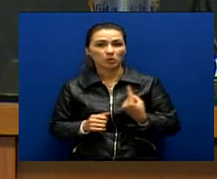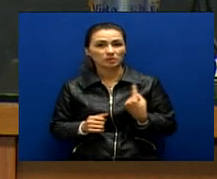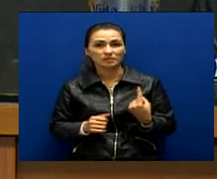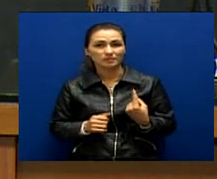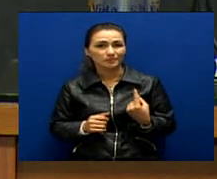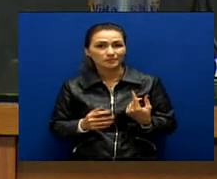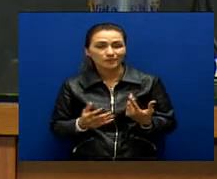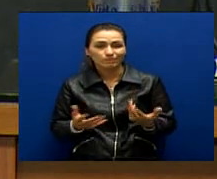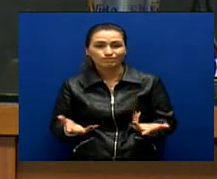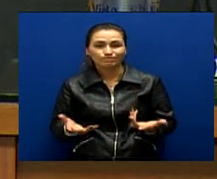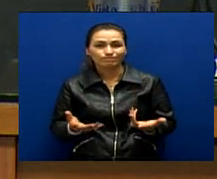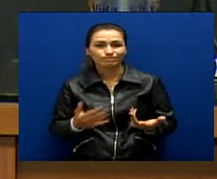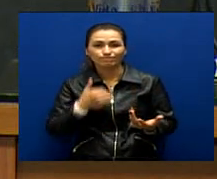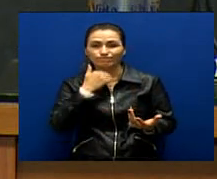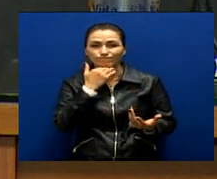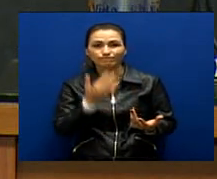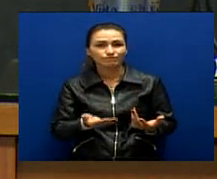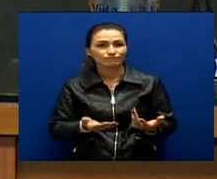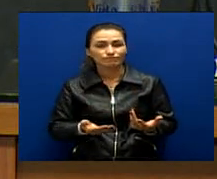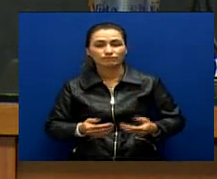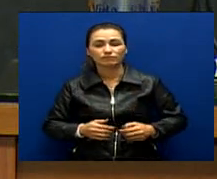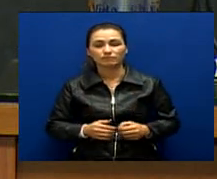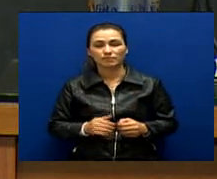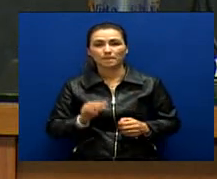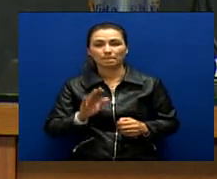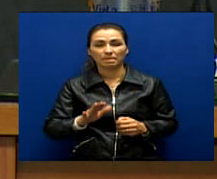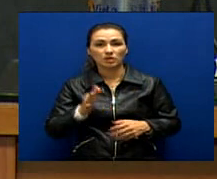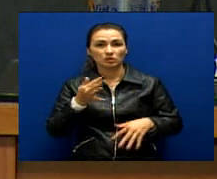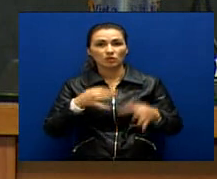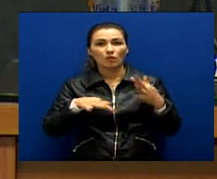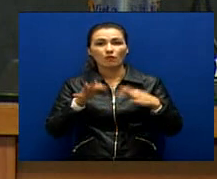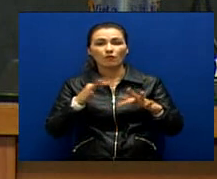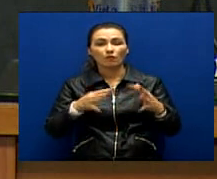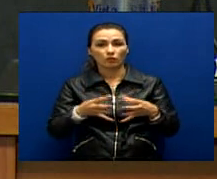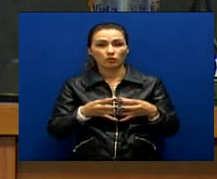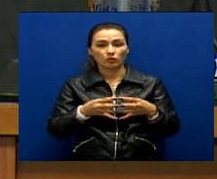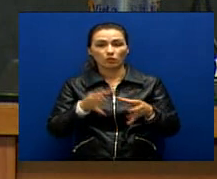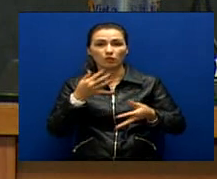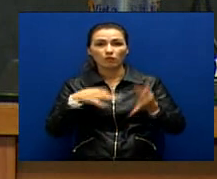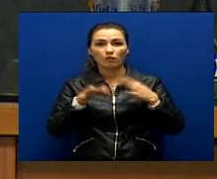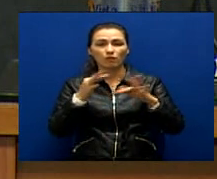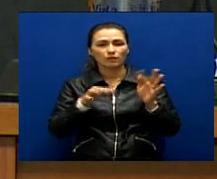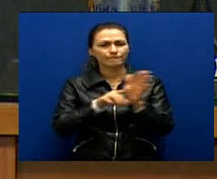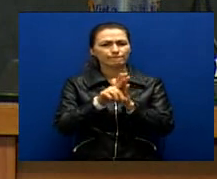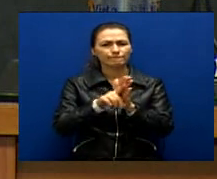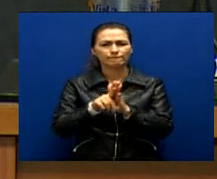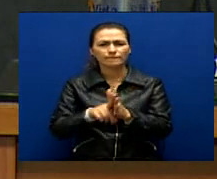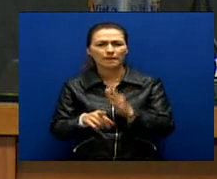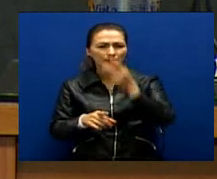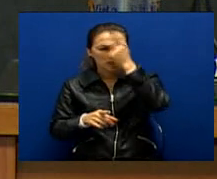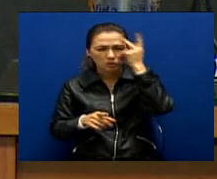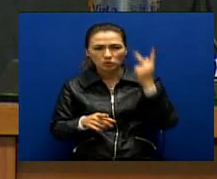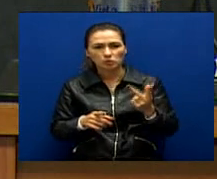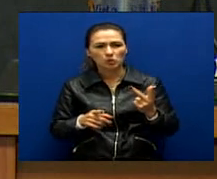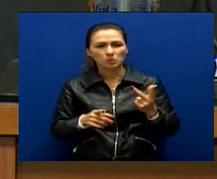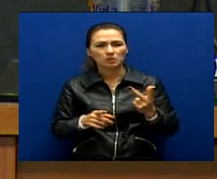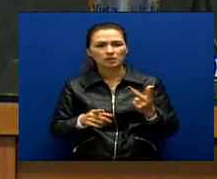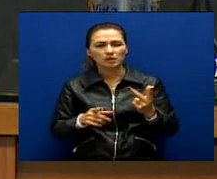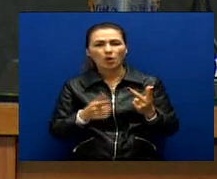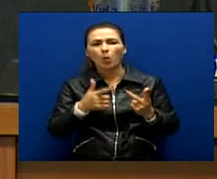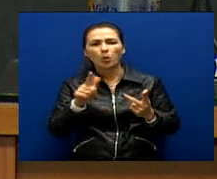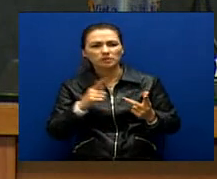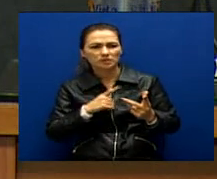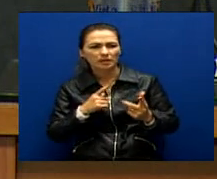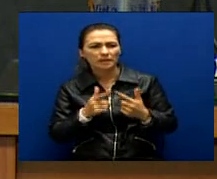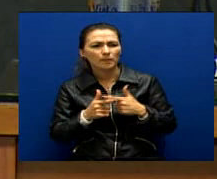um fórum ou mandato ajudar a descobrir quantas pessoas mas não nessa situação e mais ainda quais são as causas estruturais